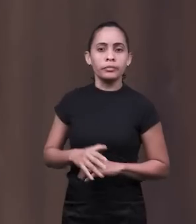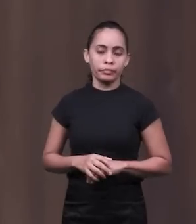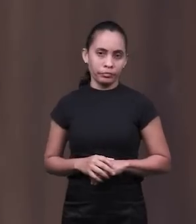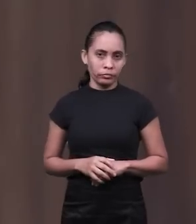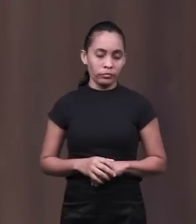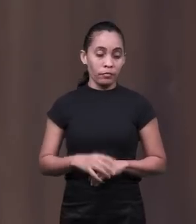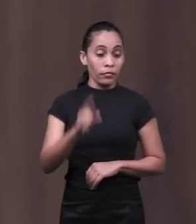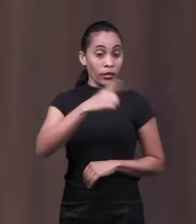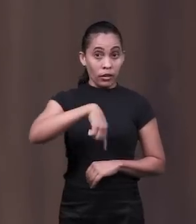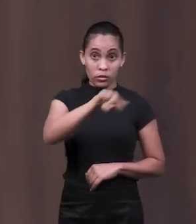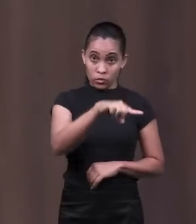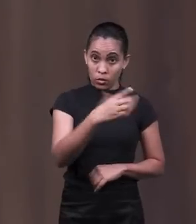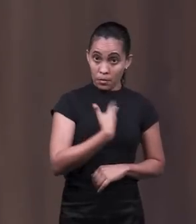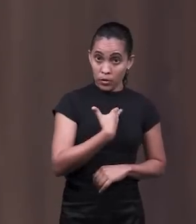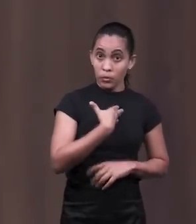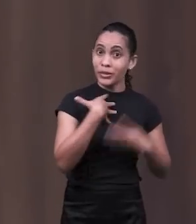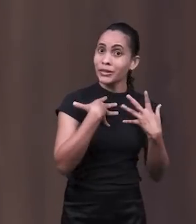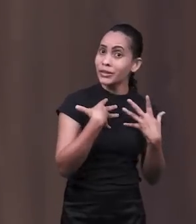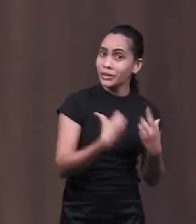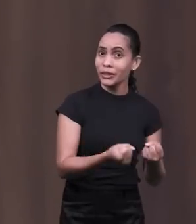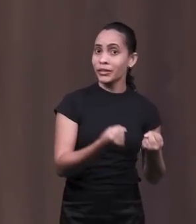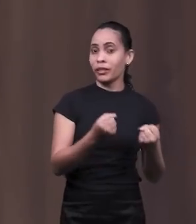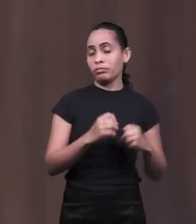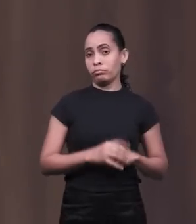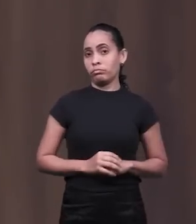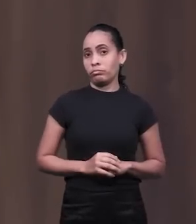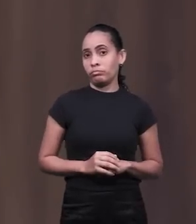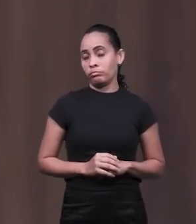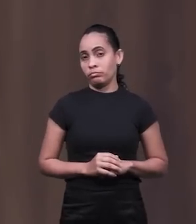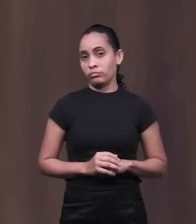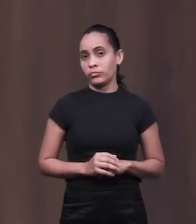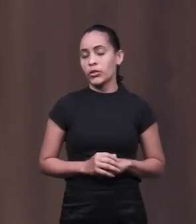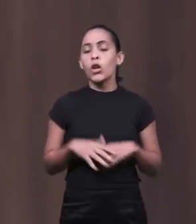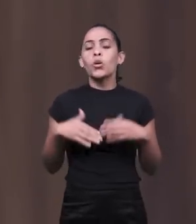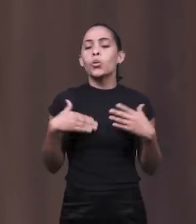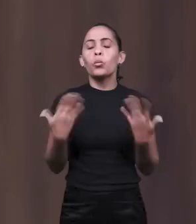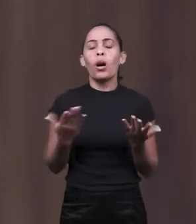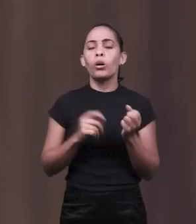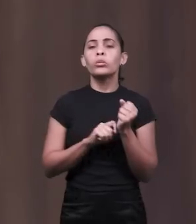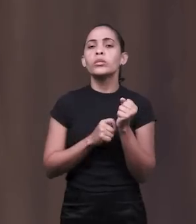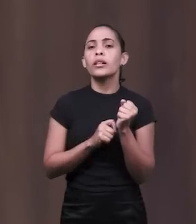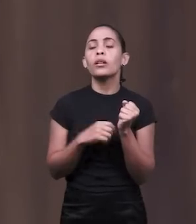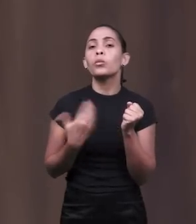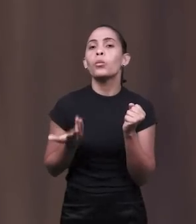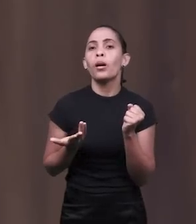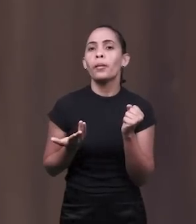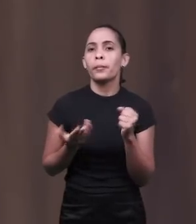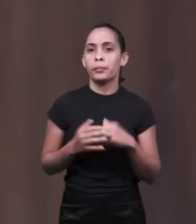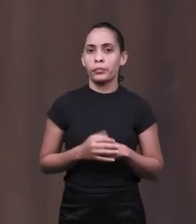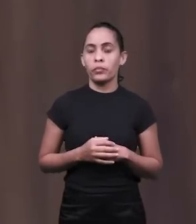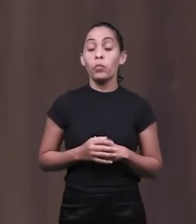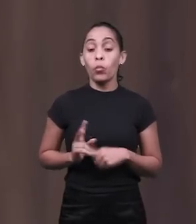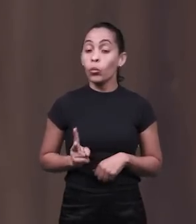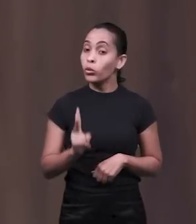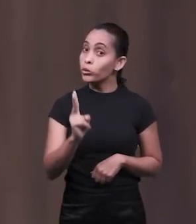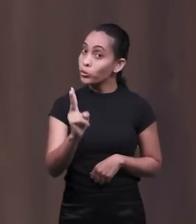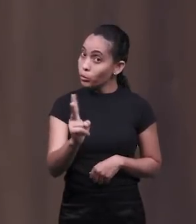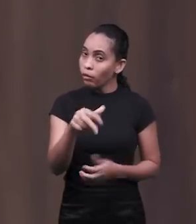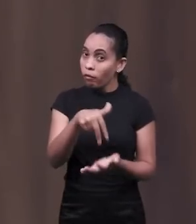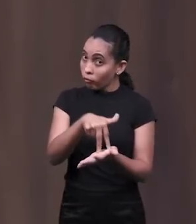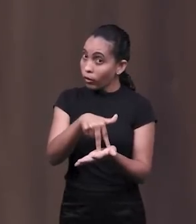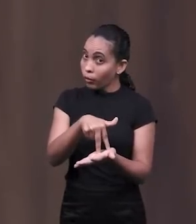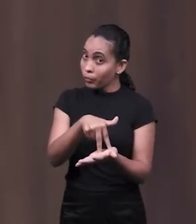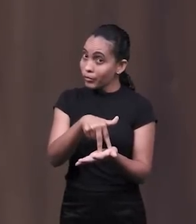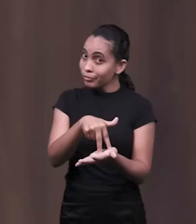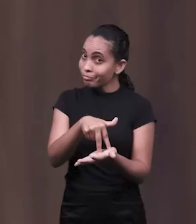Então, eles começam a aceitar a sua escolha. E qual é o segredo, jovem? Continue se mantendo